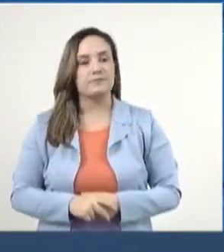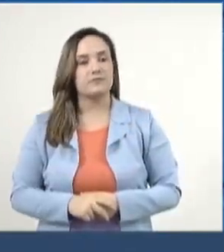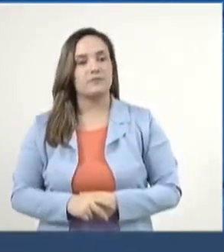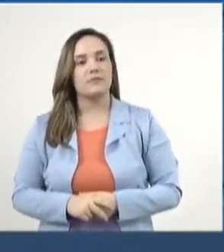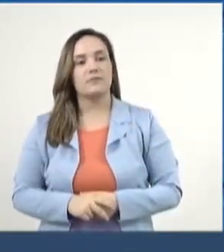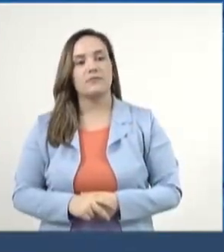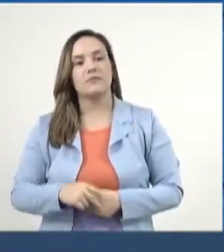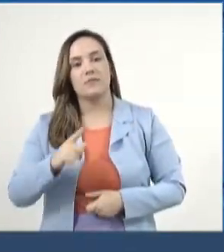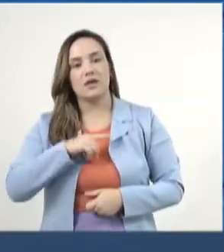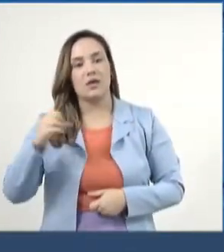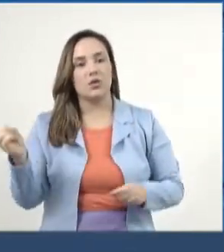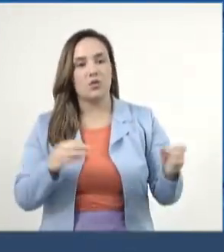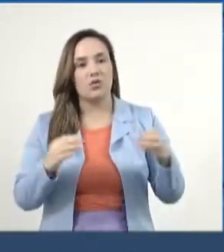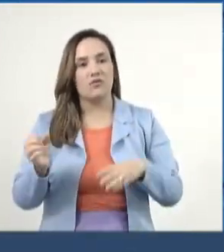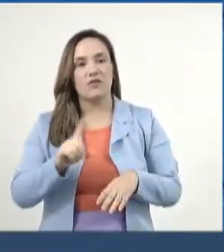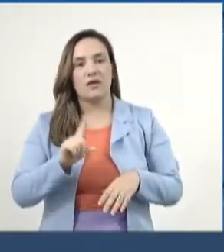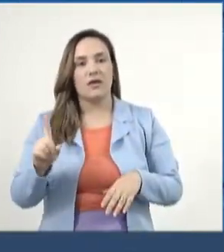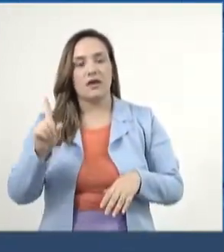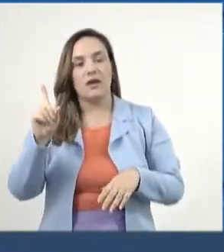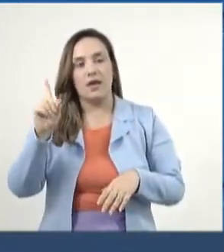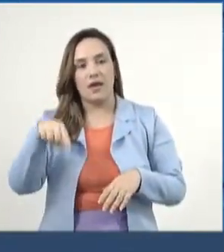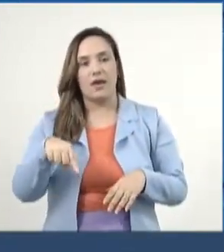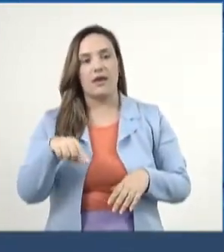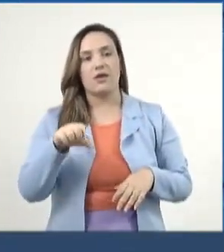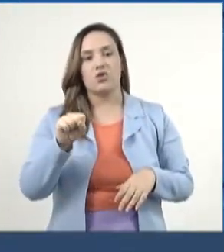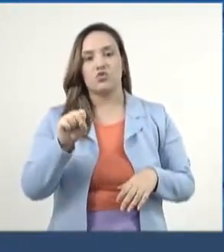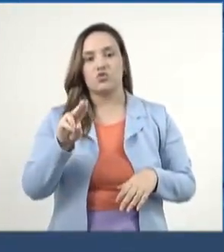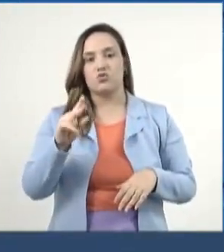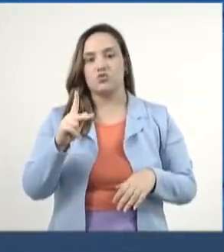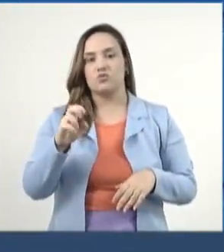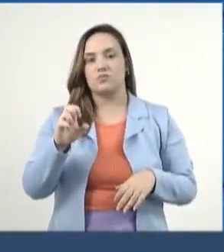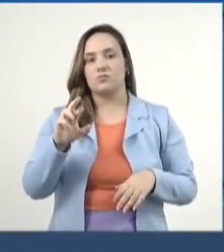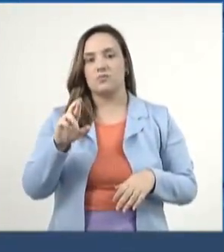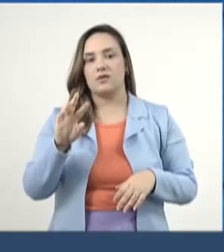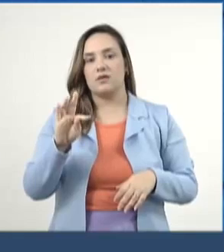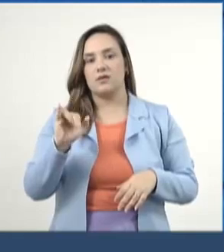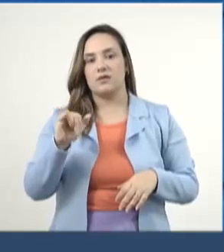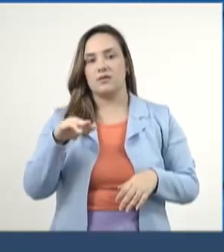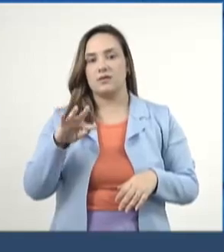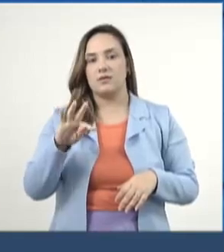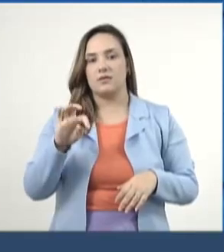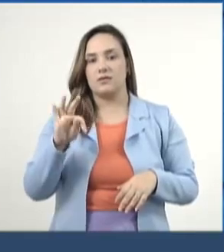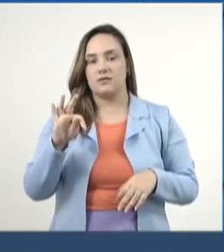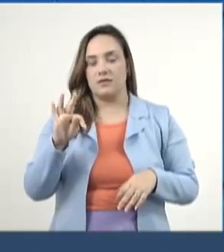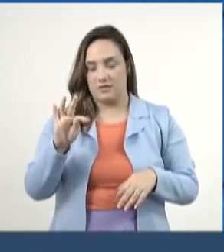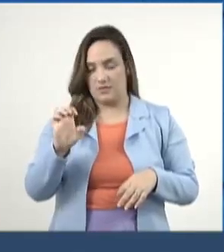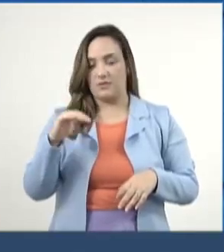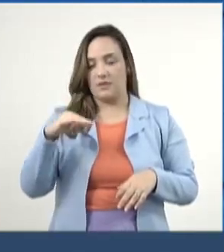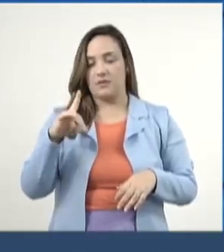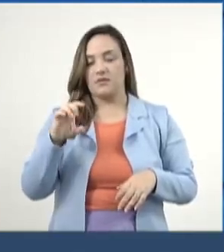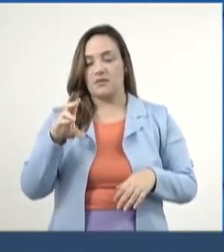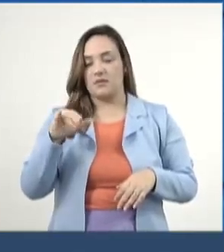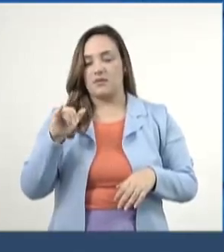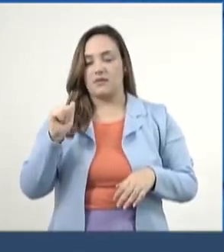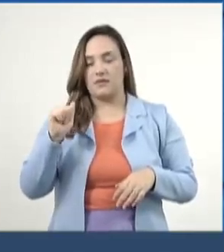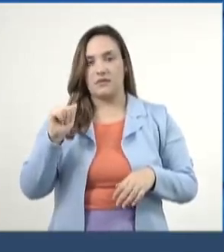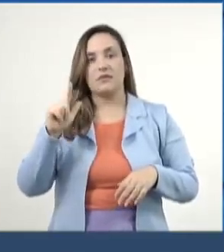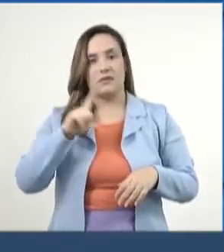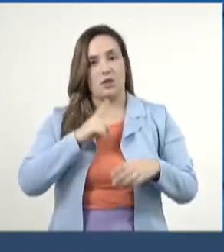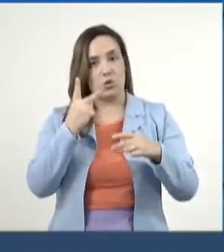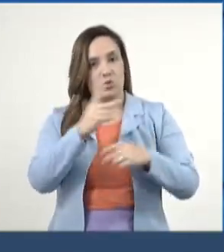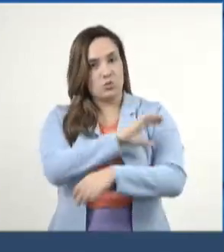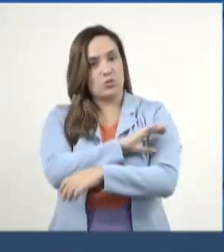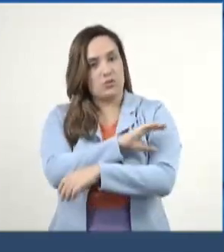nova nomenclatura como superintendência, ela ganha um corpo maior, 2 coordenadorias, e isso vem se somar a essa causa